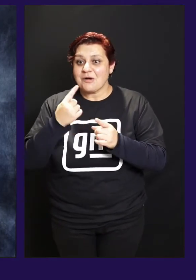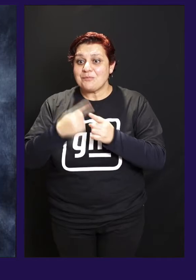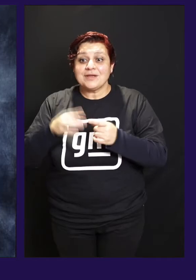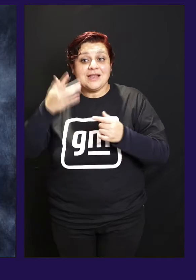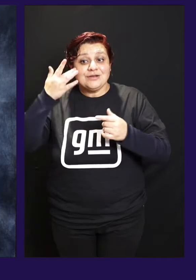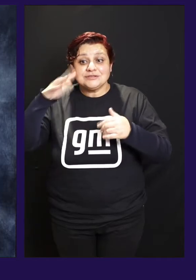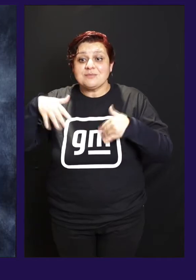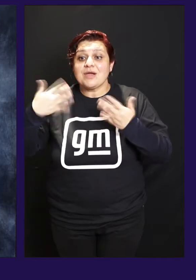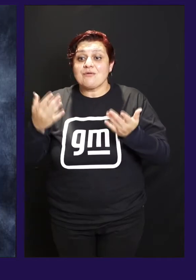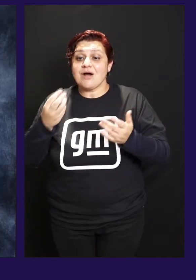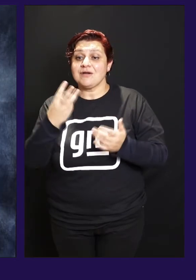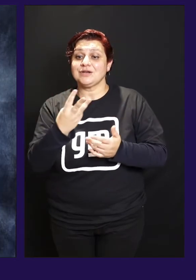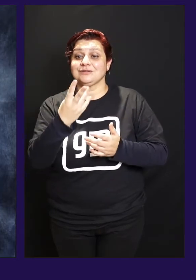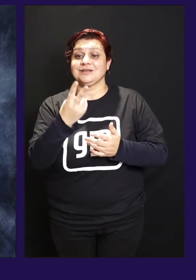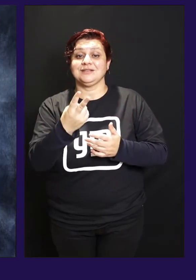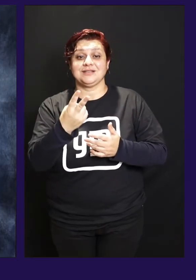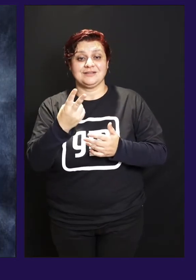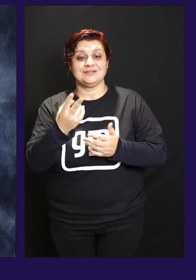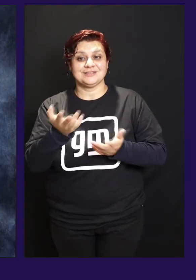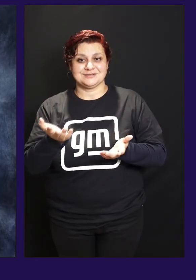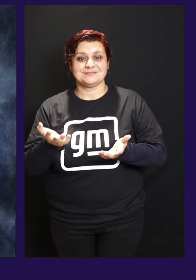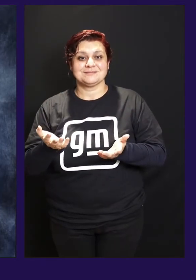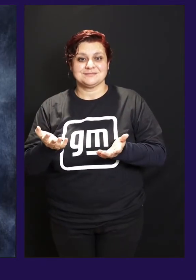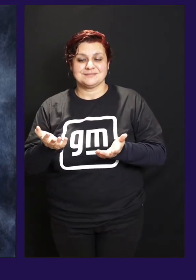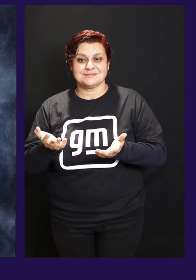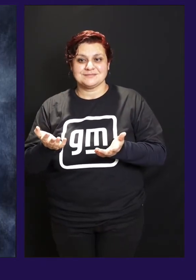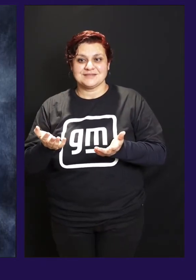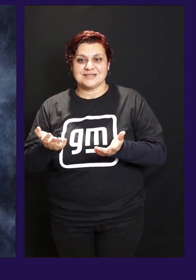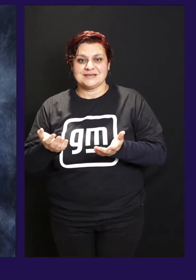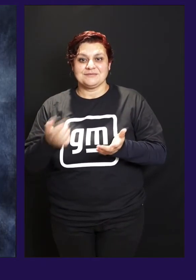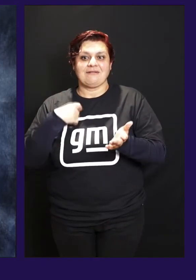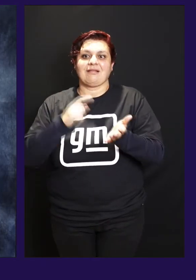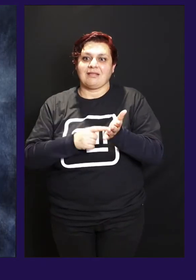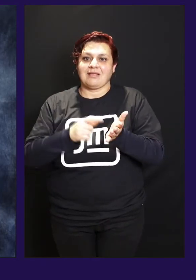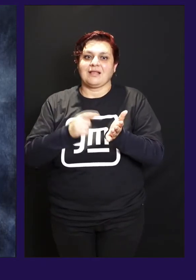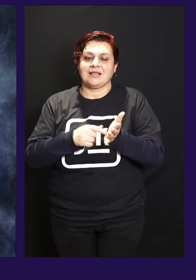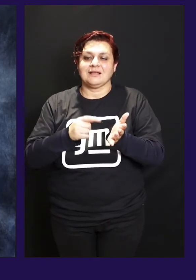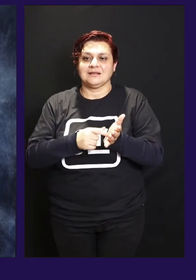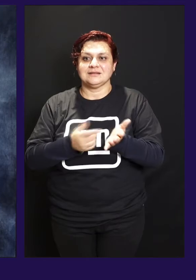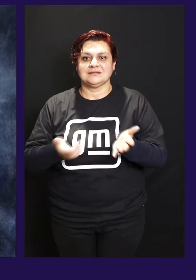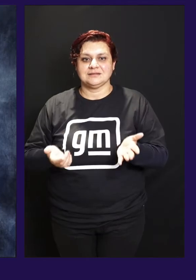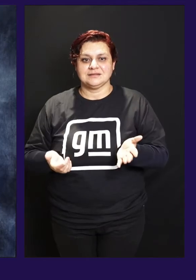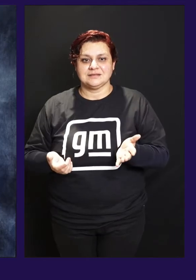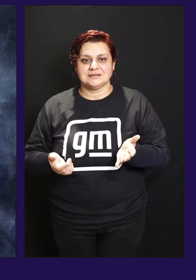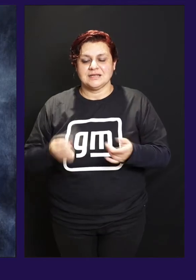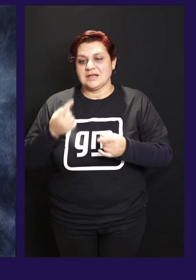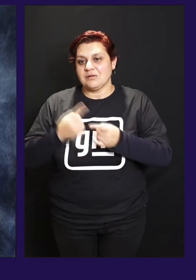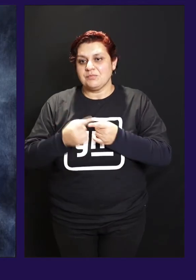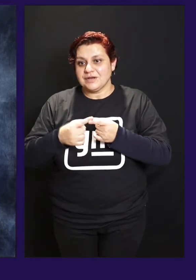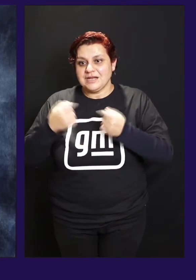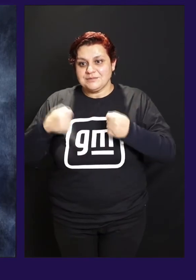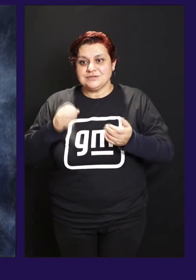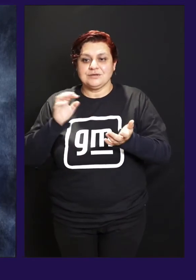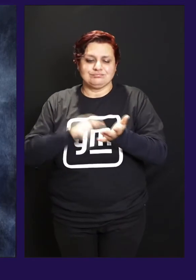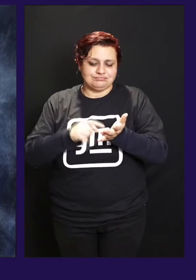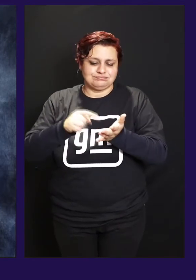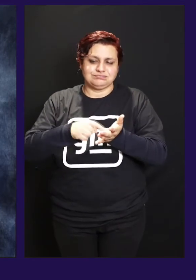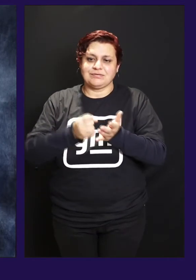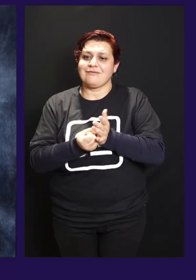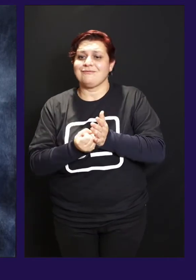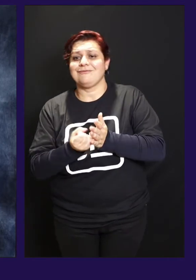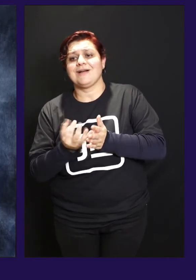pandemia, eu recebi um convite para participar de uma reunião com amigos da Canadian National Institute for the Blind. Eu moro aqui no